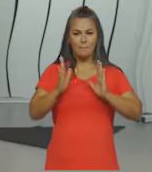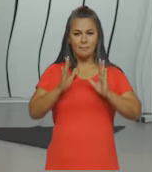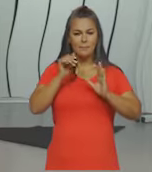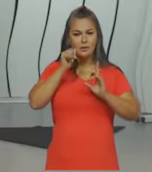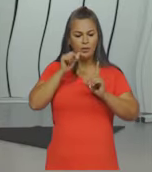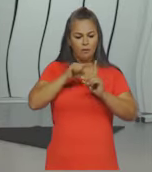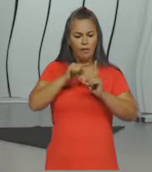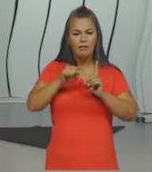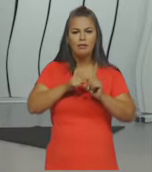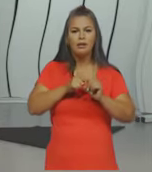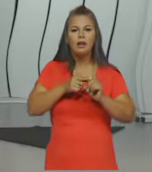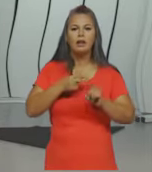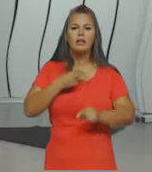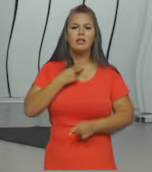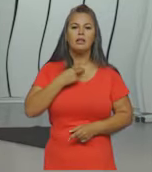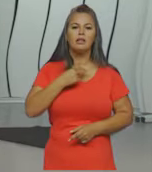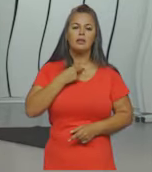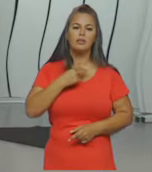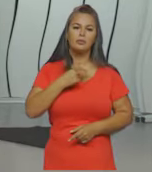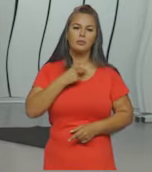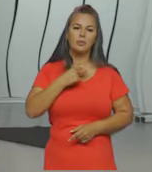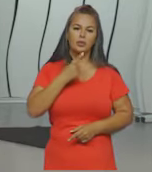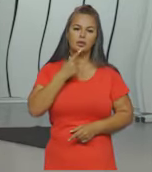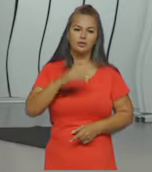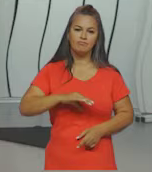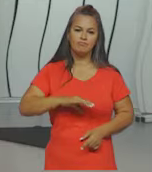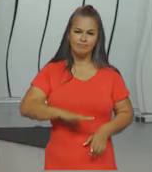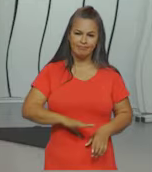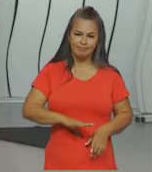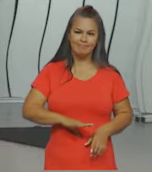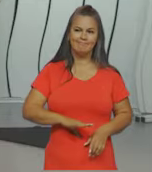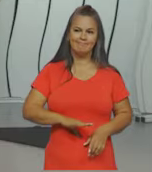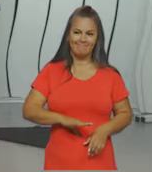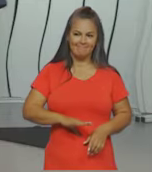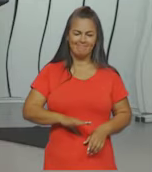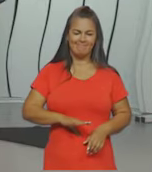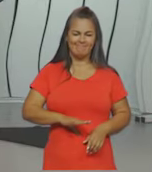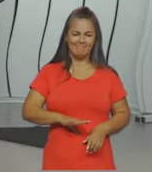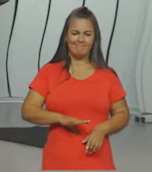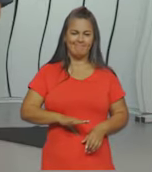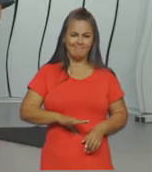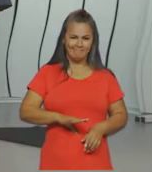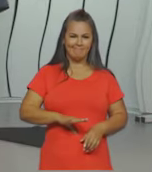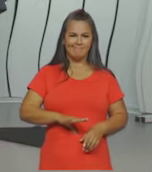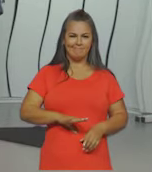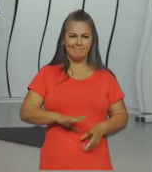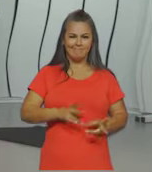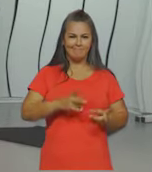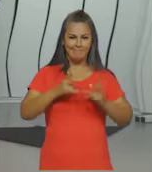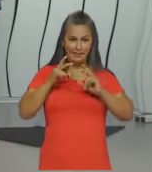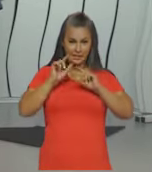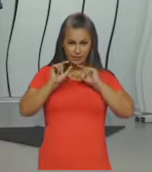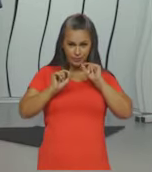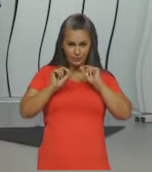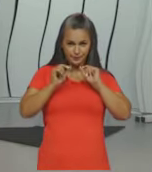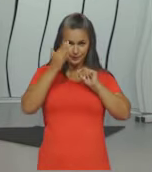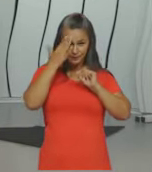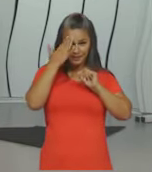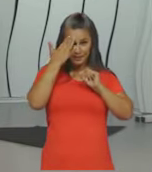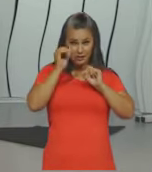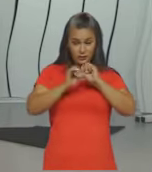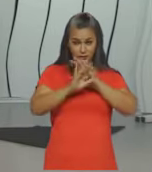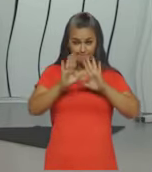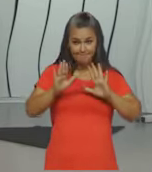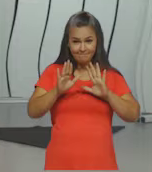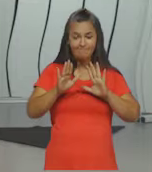Estrógeno para poder construir o útero, né, construir a camada interna, progesterona para manter aí essa camada. Quando os